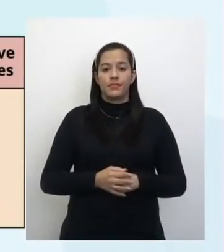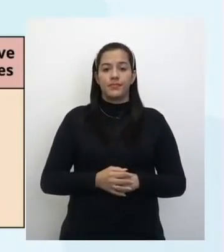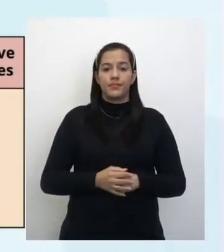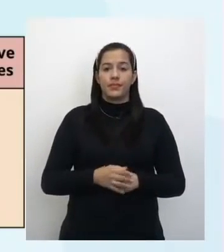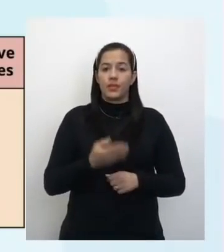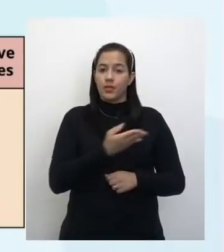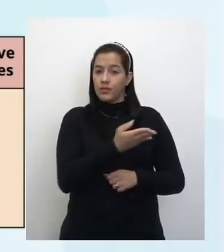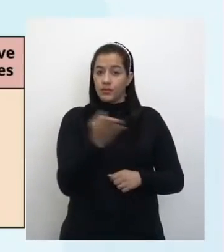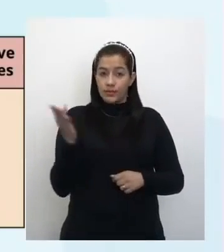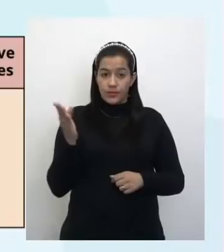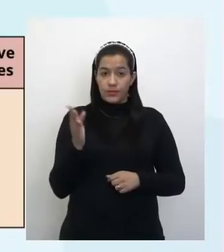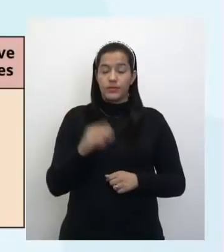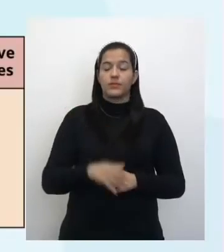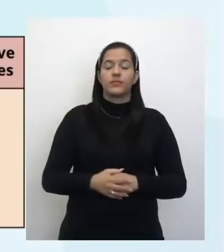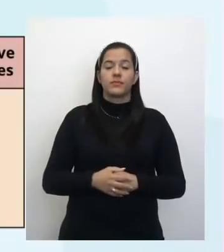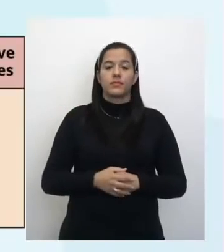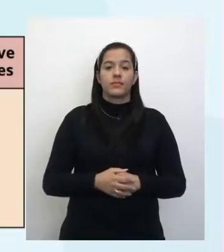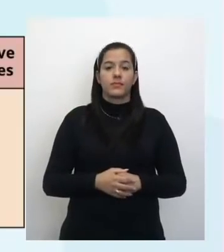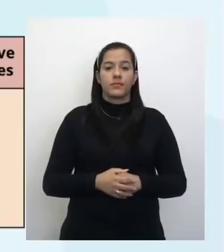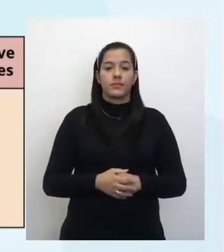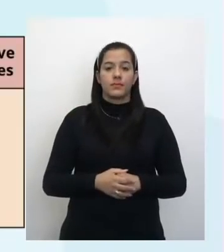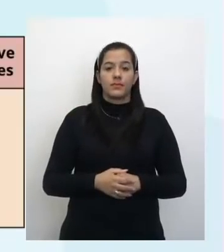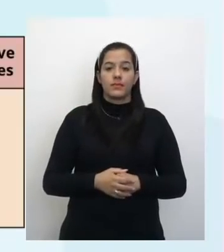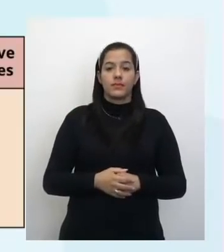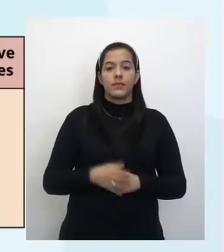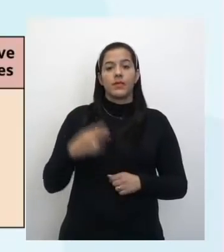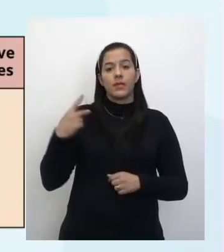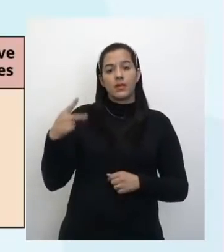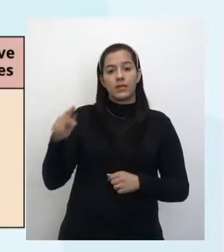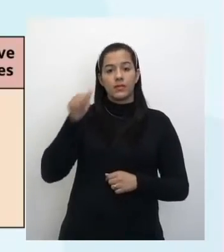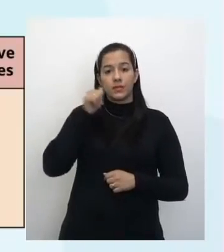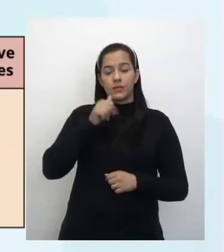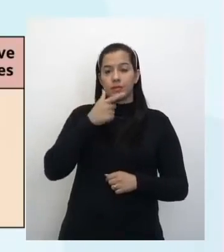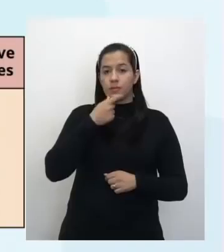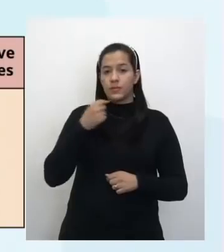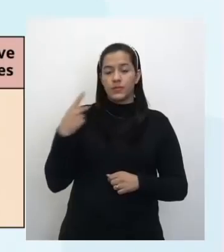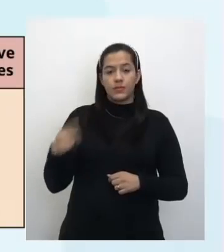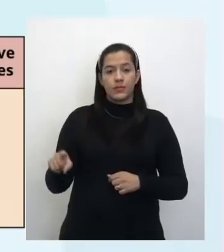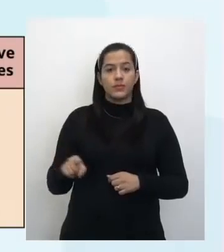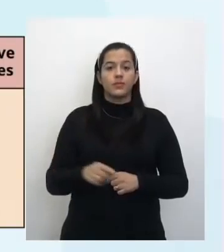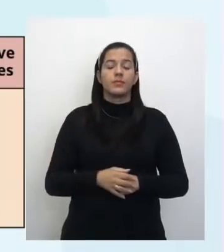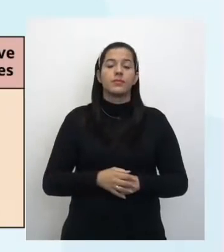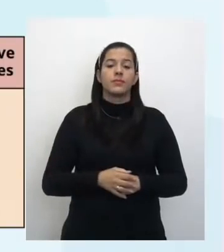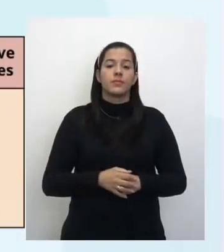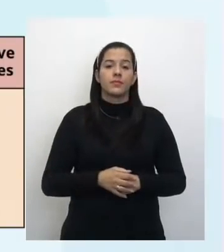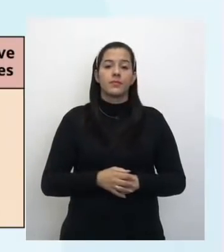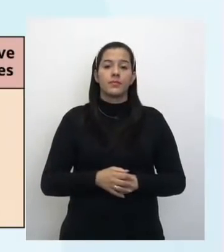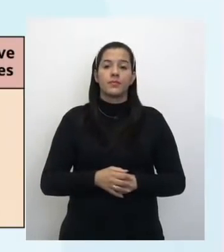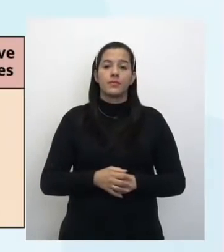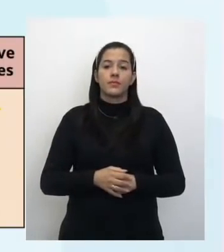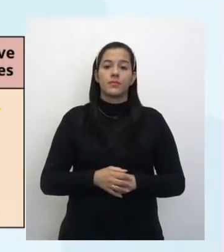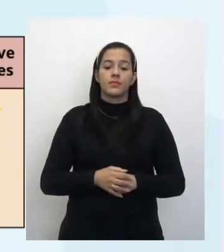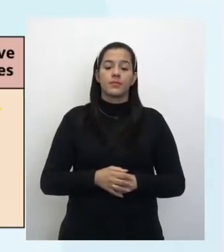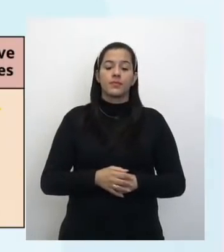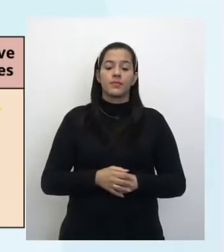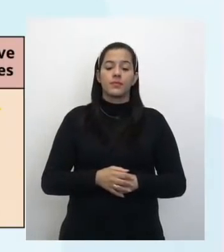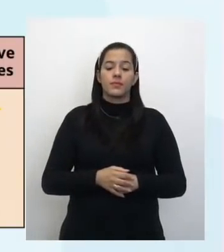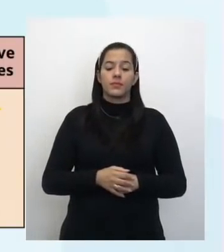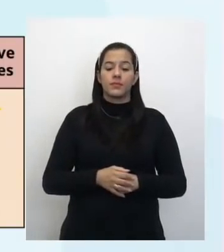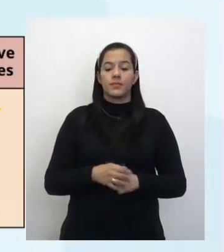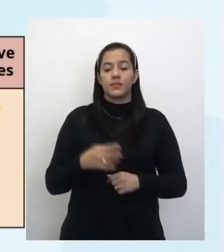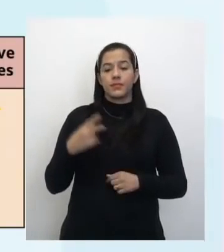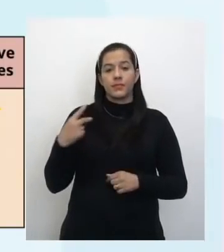você vocês you eles elas vem vem entendeu my my